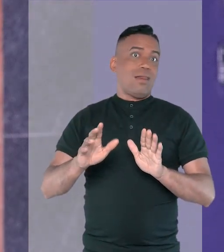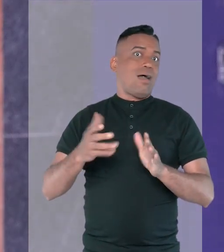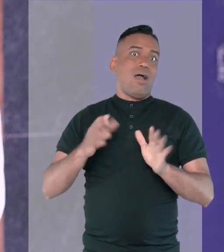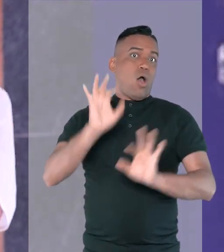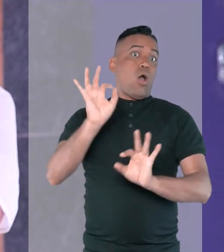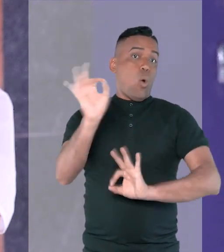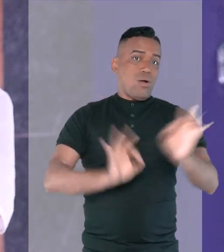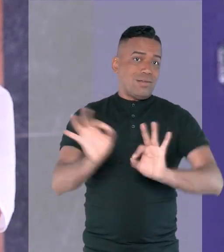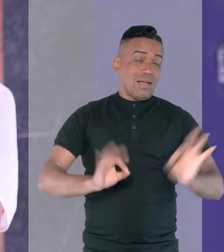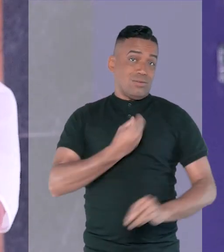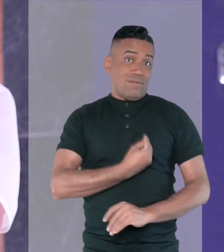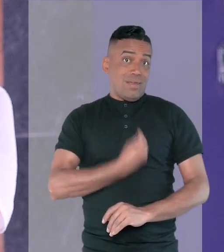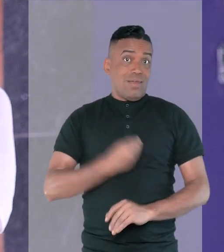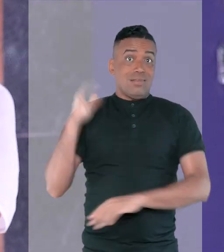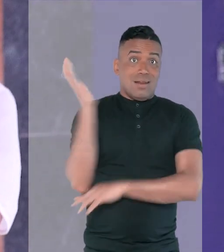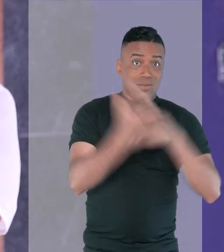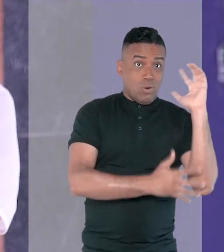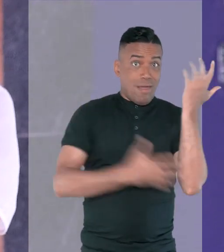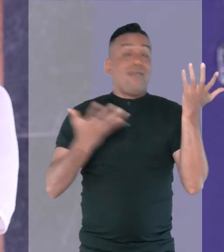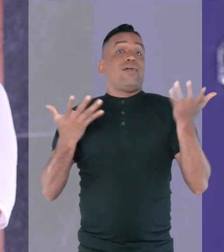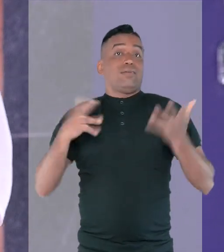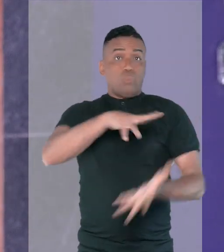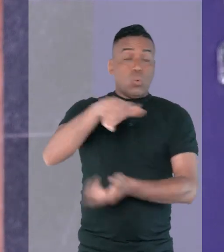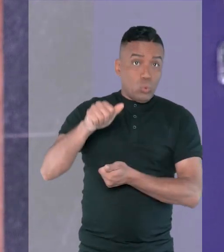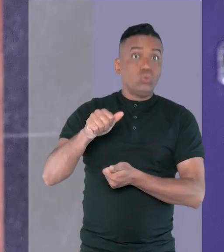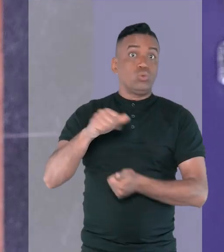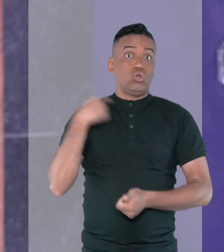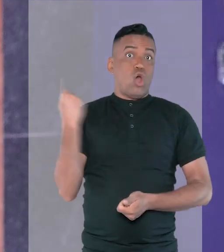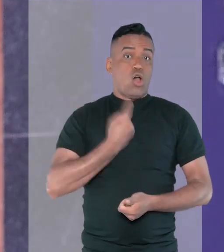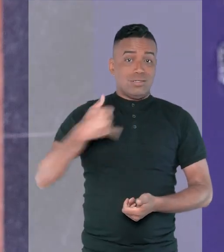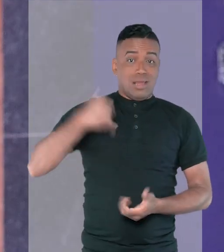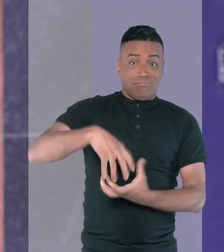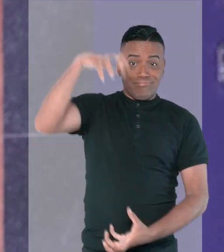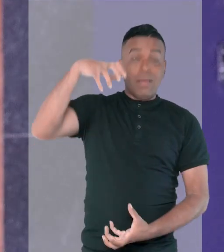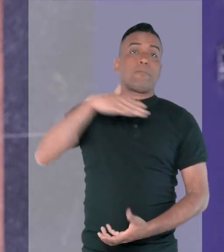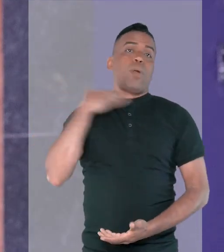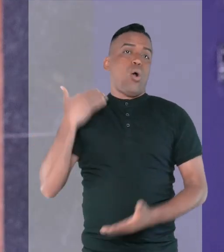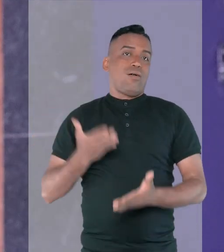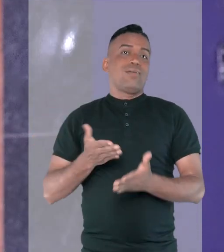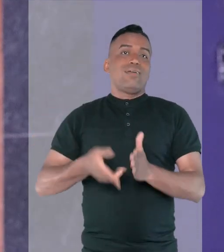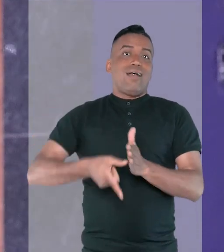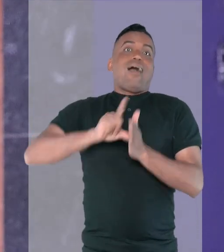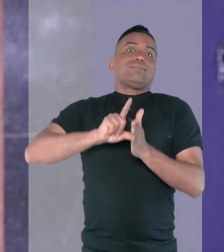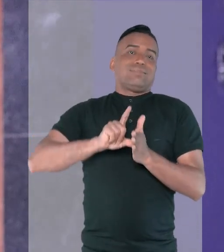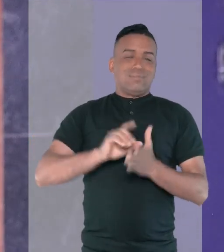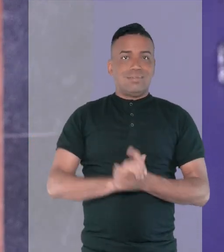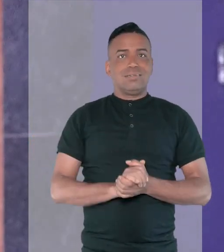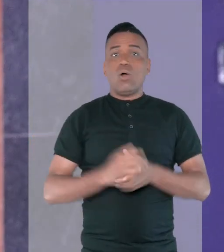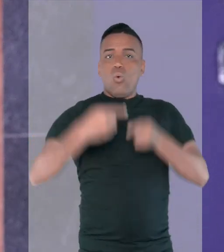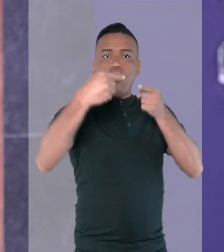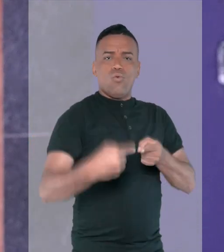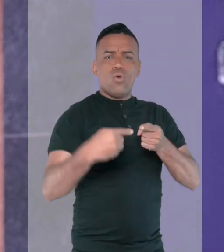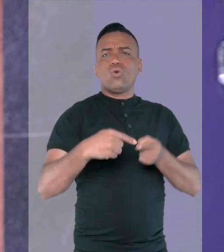pela lei natural, somos nós que vamos antes. Eu queria que você falasse um pouco disso, desse confronto,